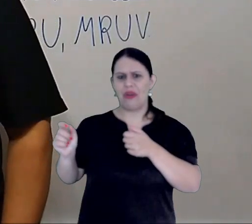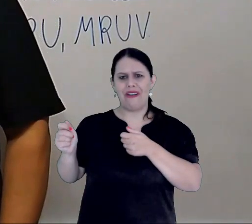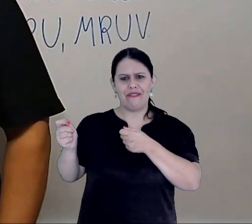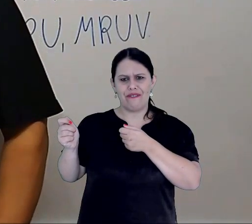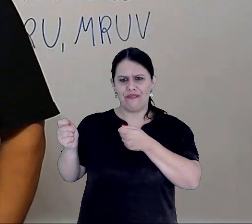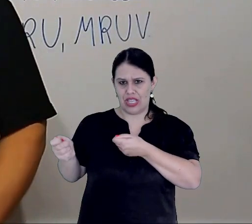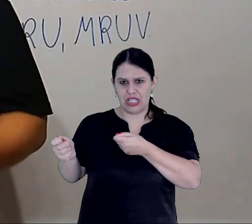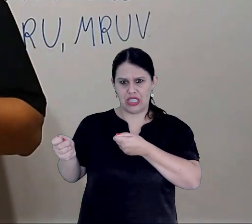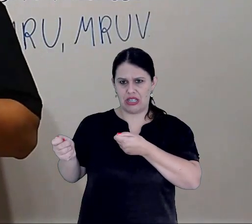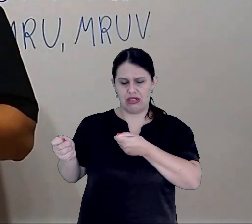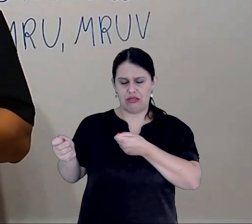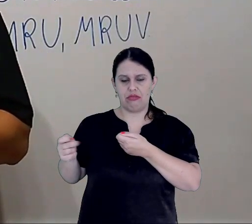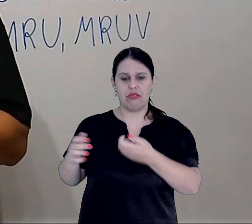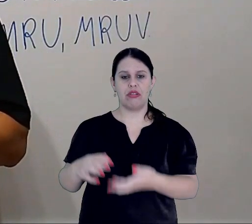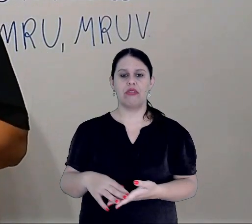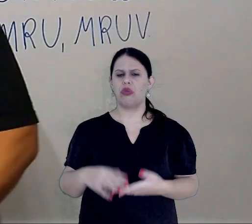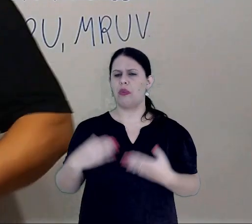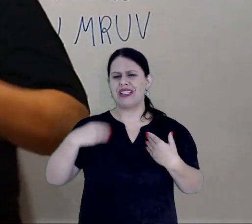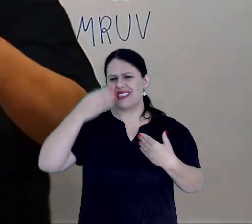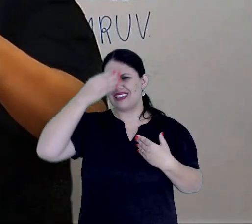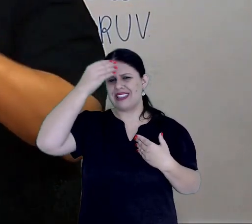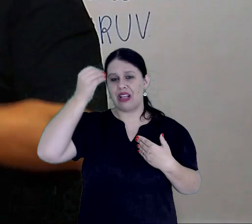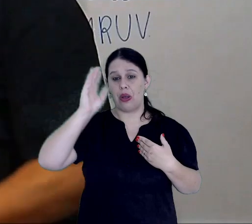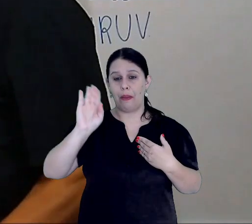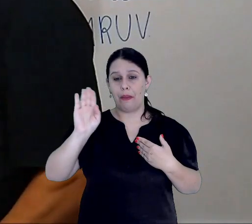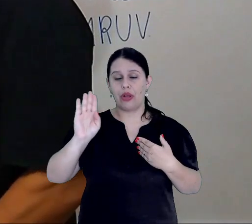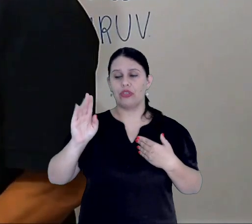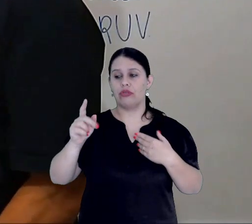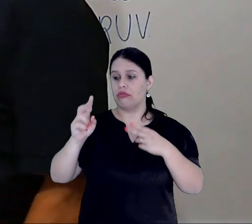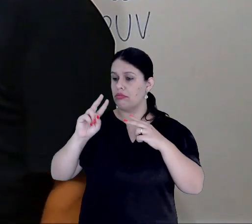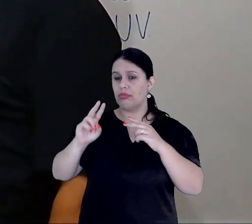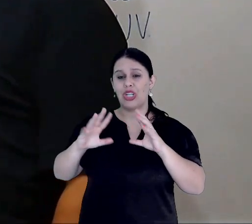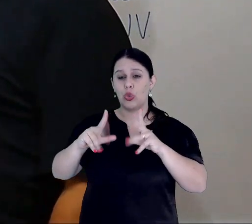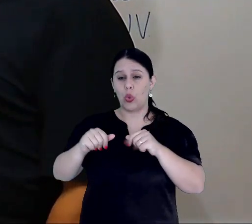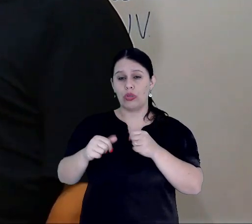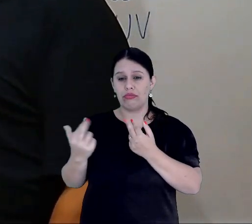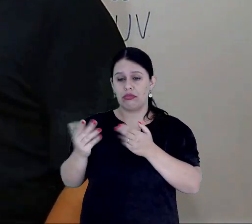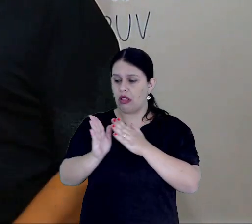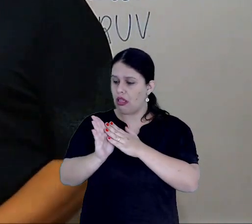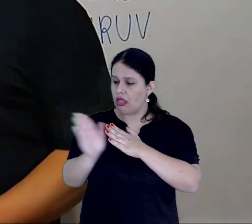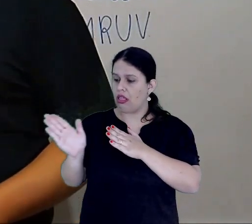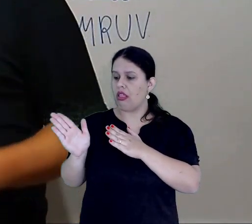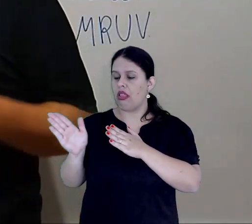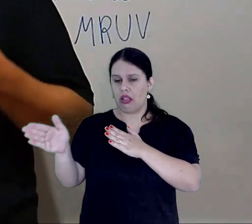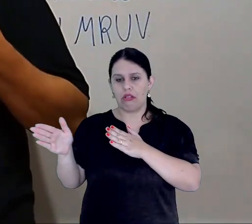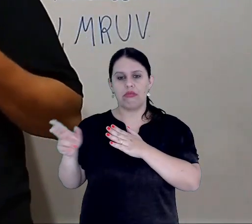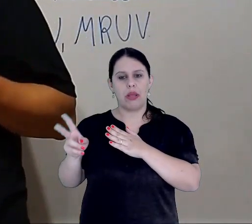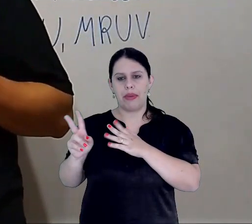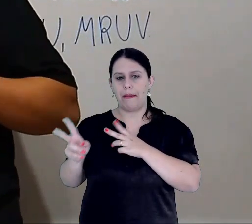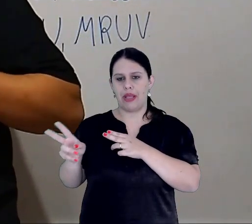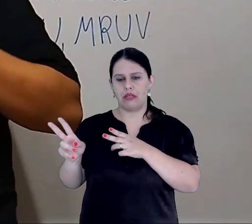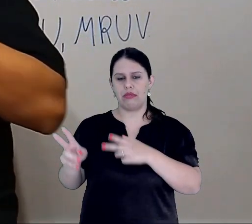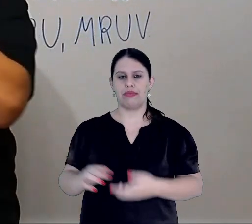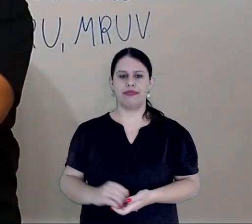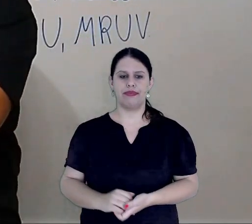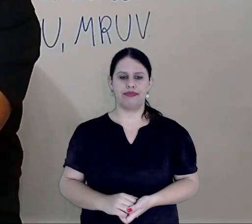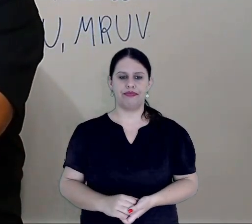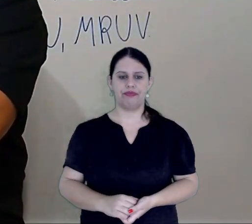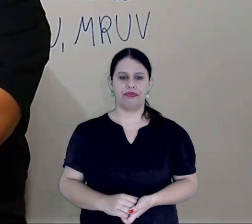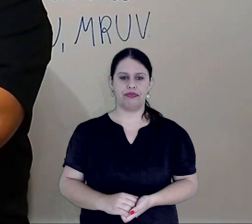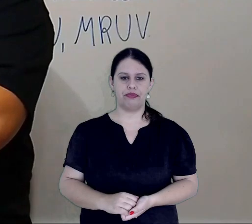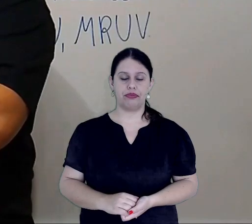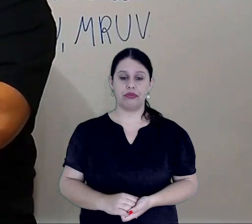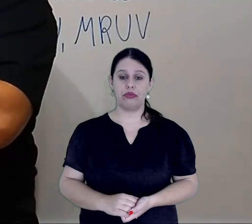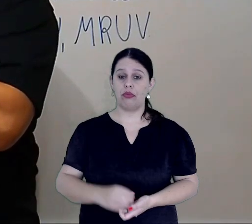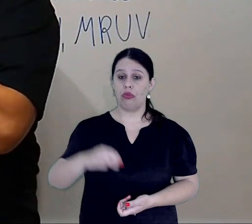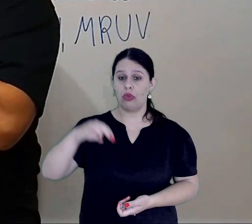dimensão Ok? Neste sistema Como eu disse A direção é fixa Então, posso esquecer